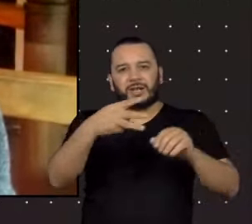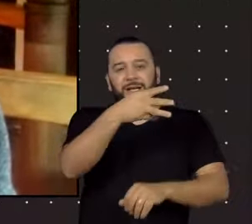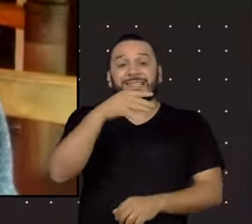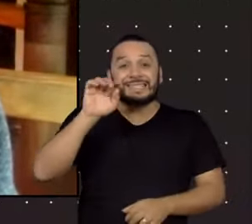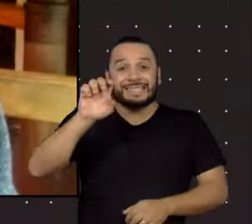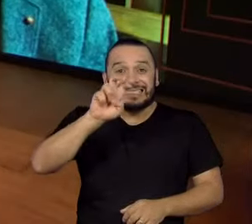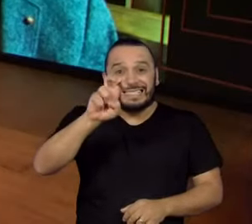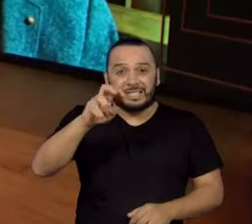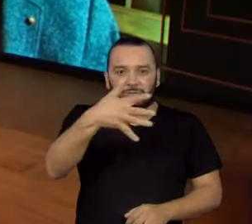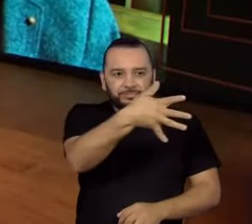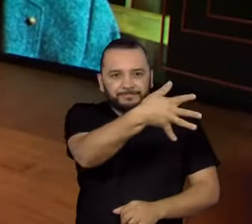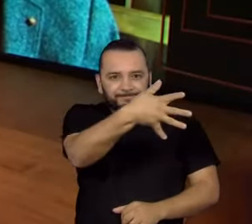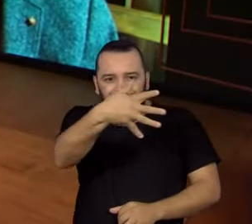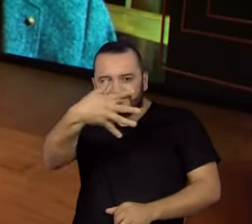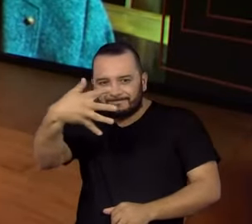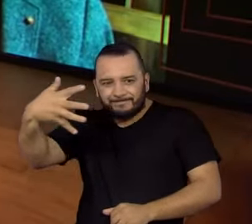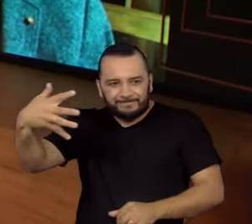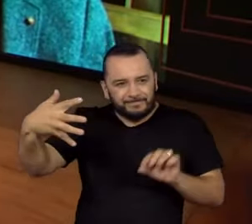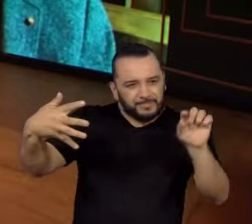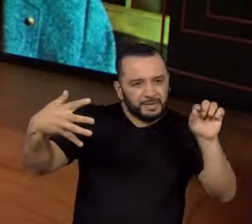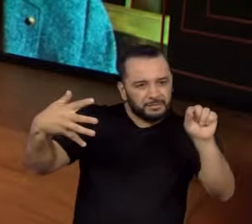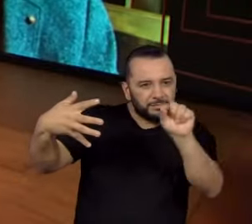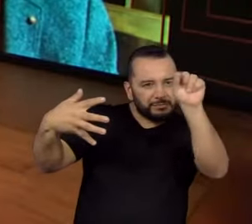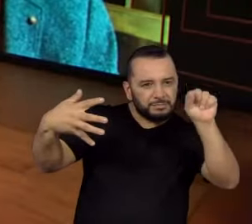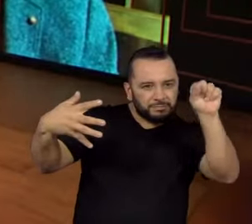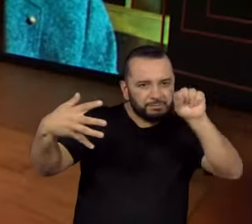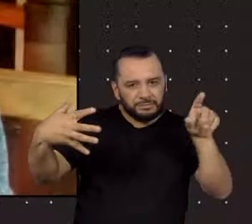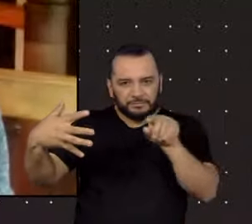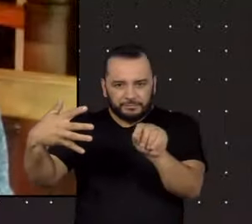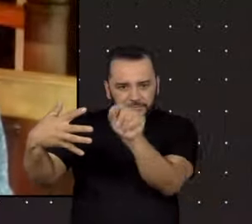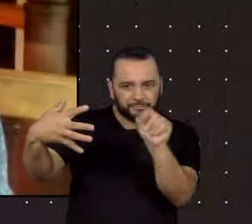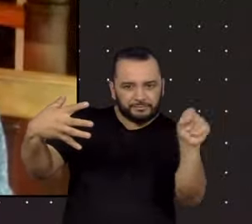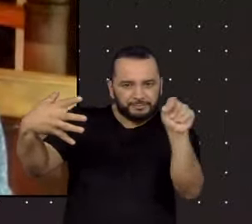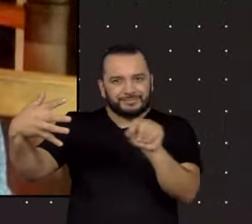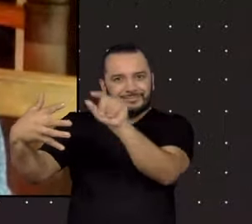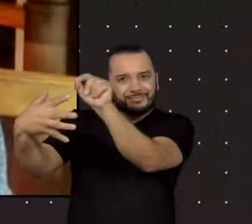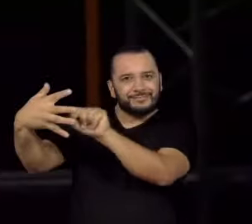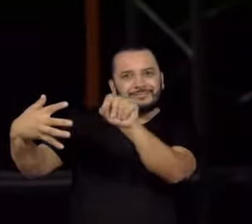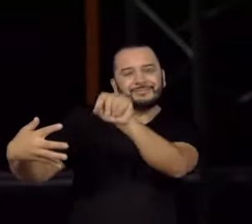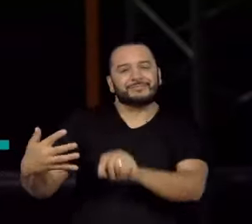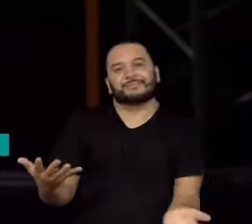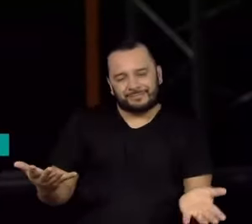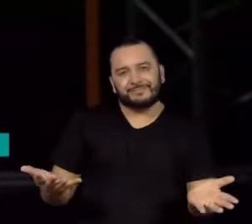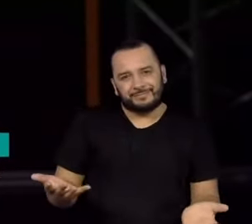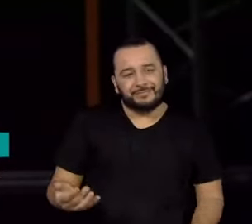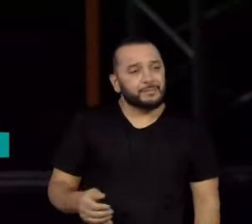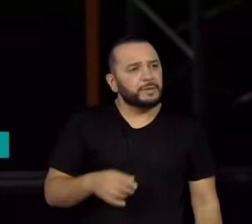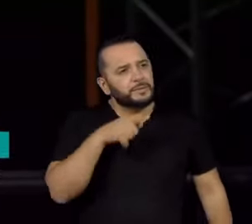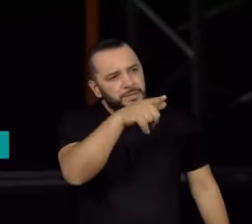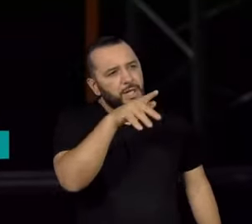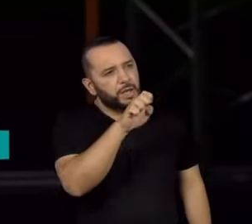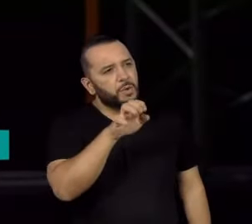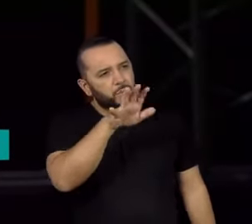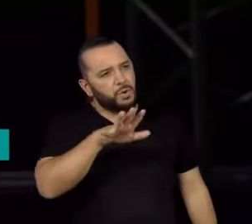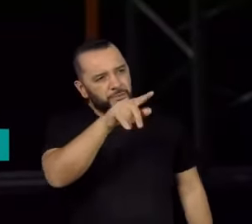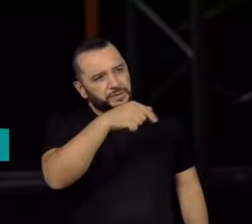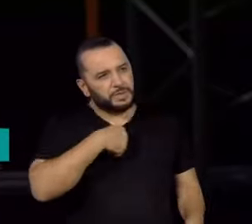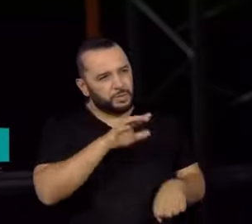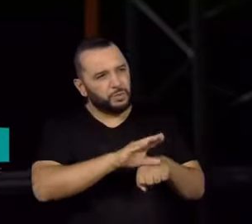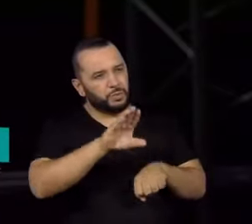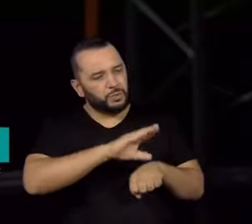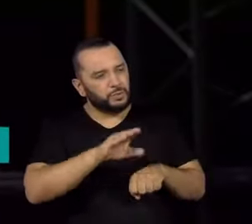não só a mais mágica das artes, mas também a mais racional. E lá na Europa você acaba participando de cursos